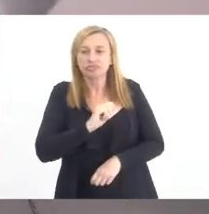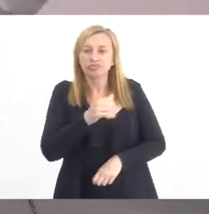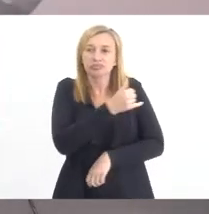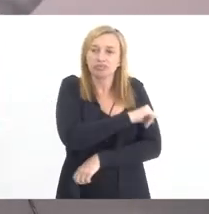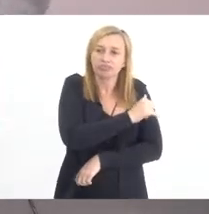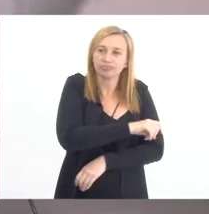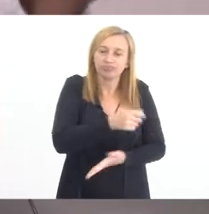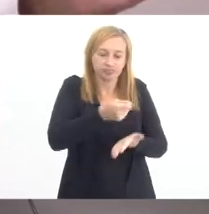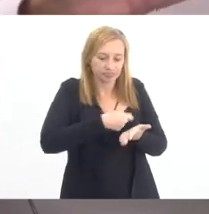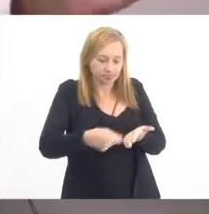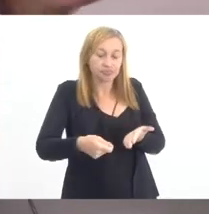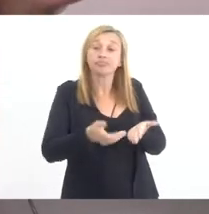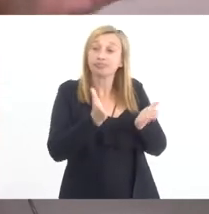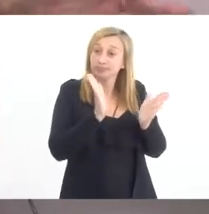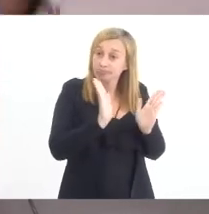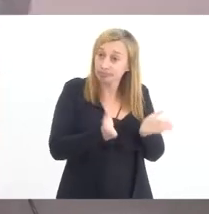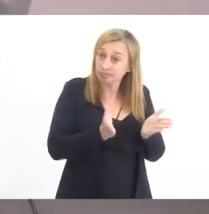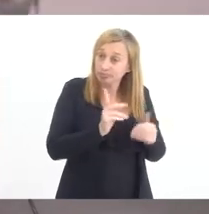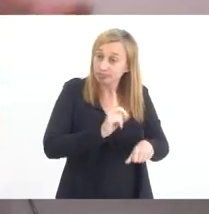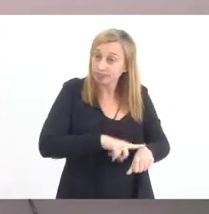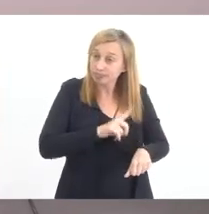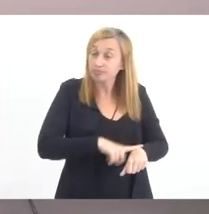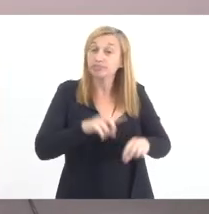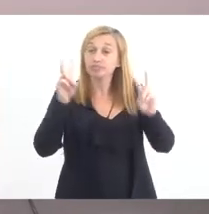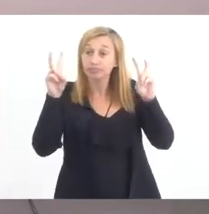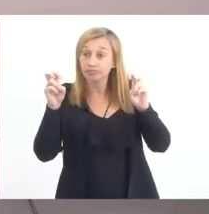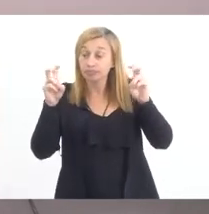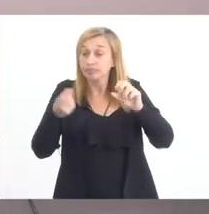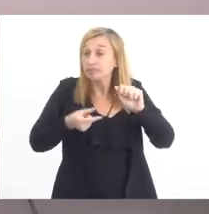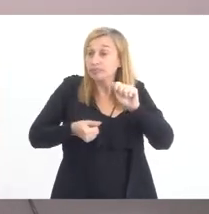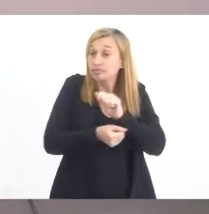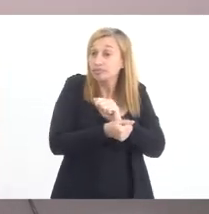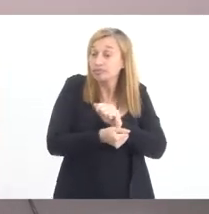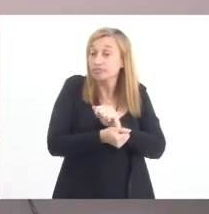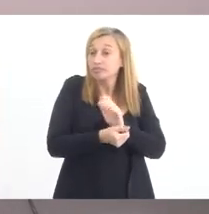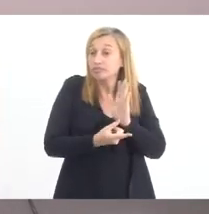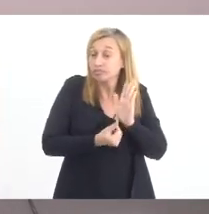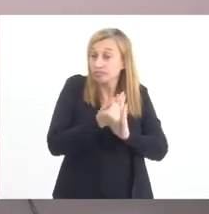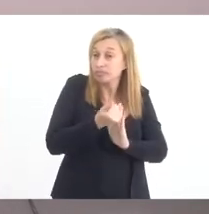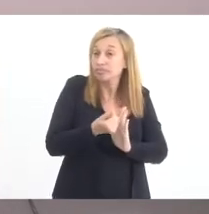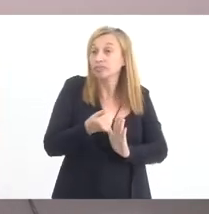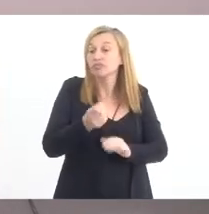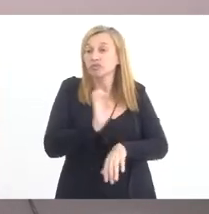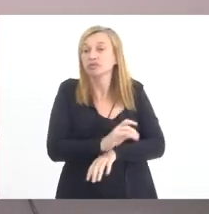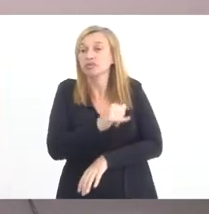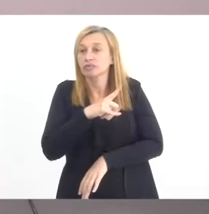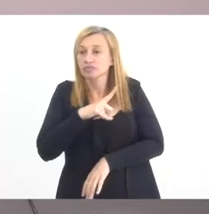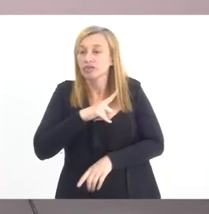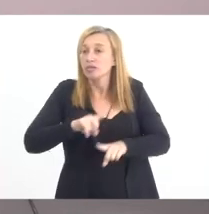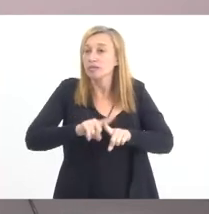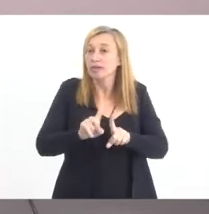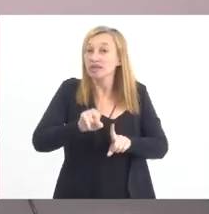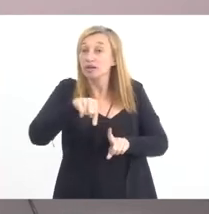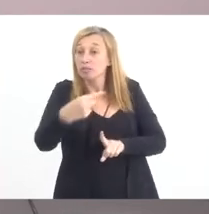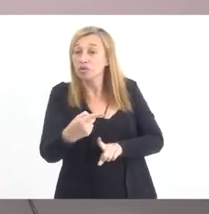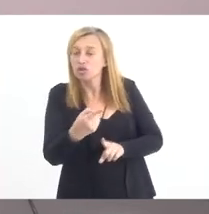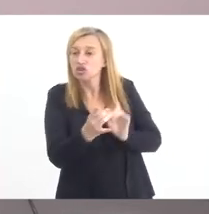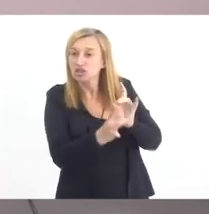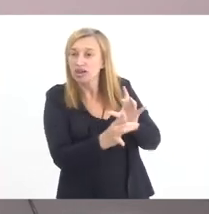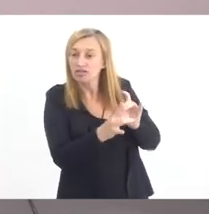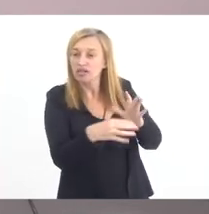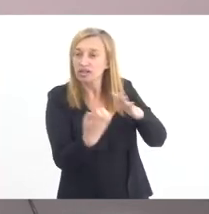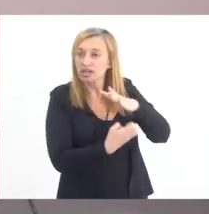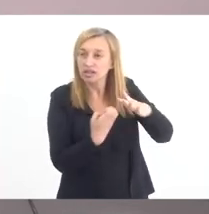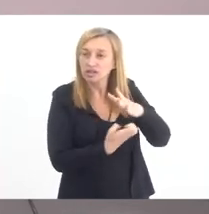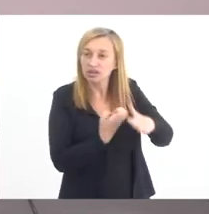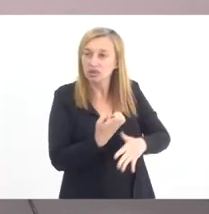assinado nesse exato momento pela questão financeira que o Estado passa. Mas depois da venda da SEDAI, os